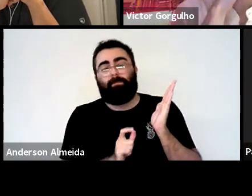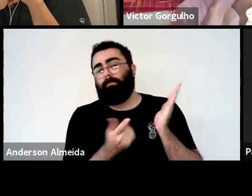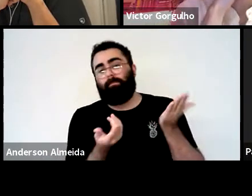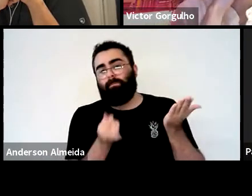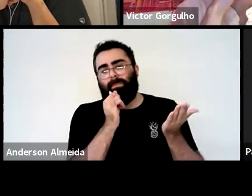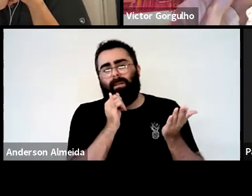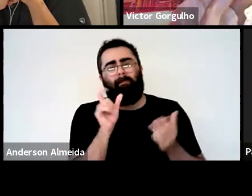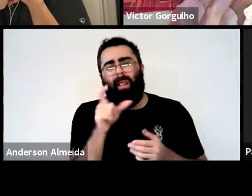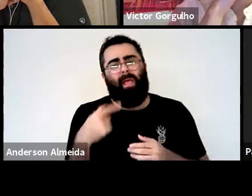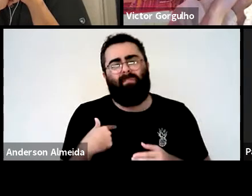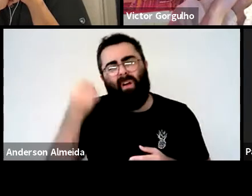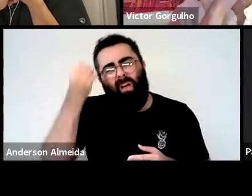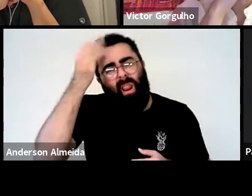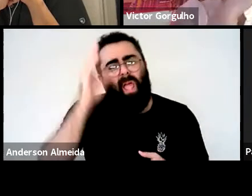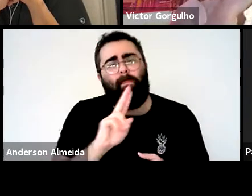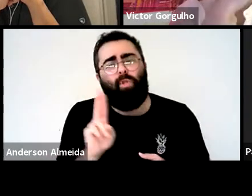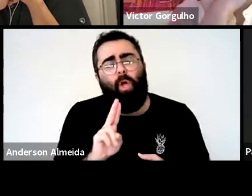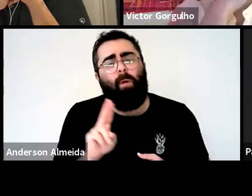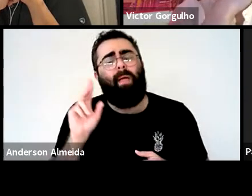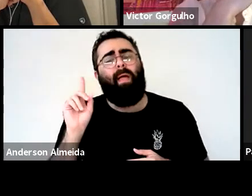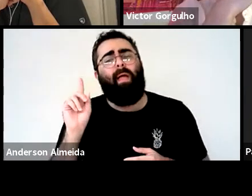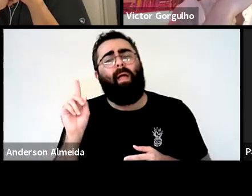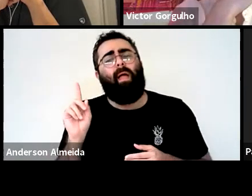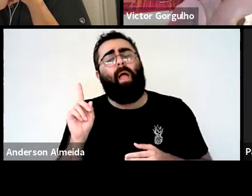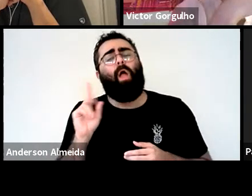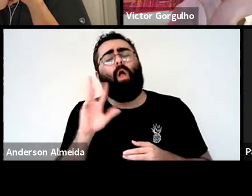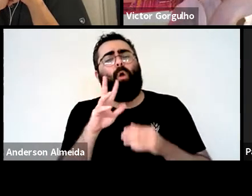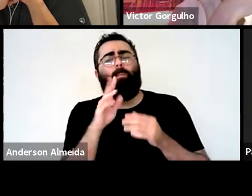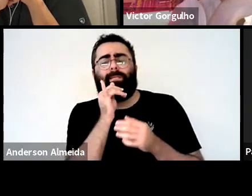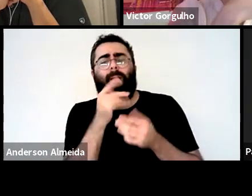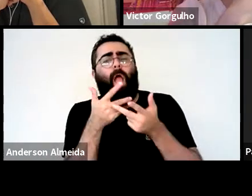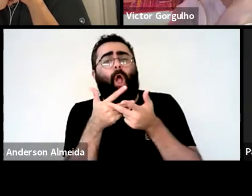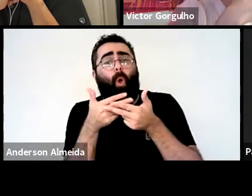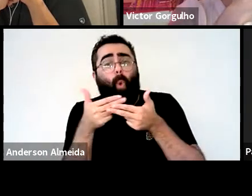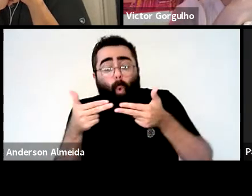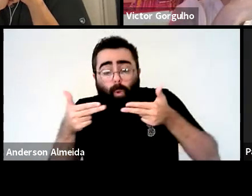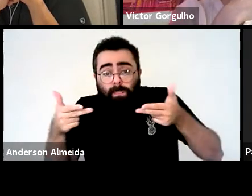lembrar o nome, que ele vai dizer que as poses são